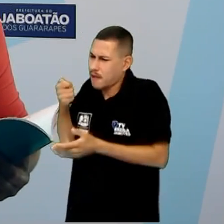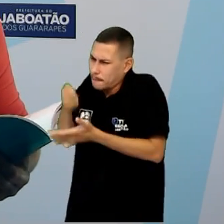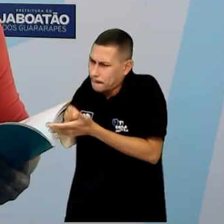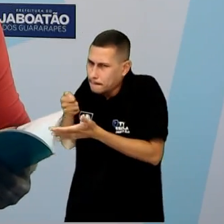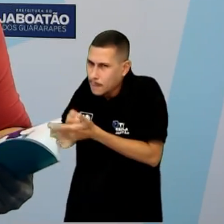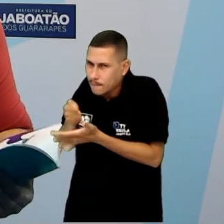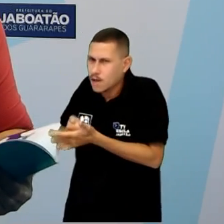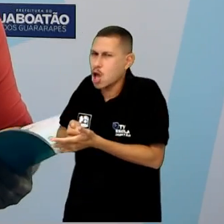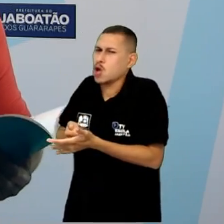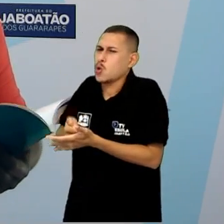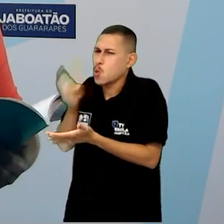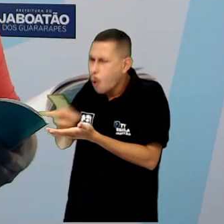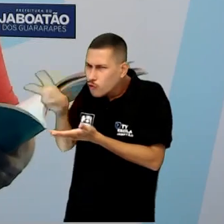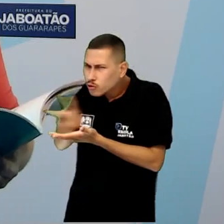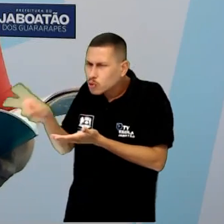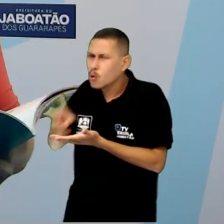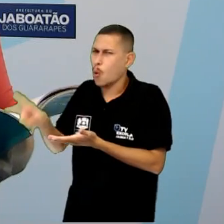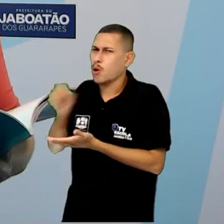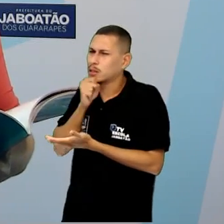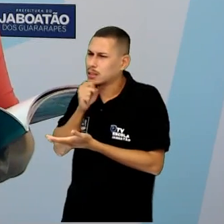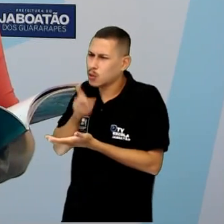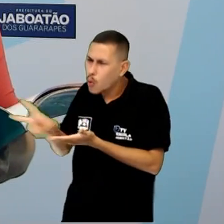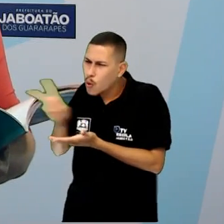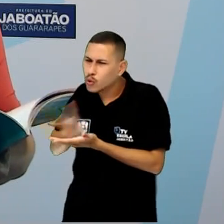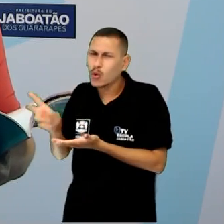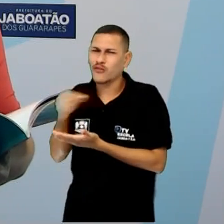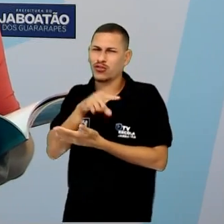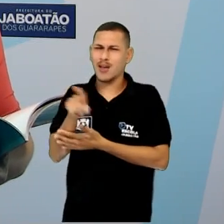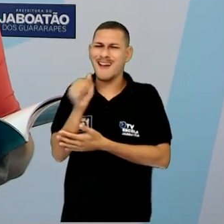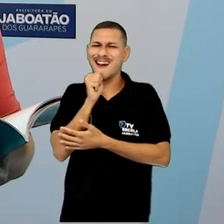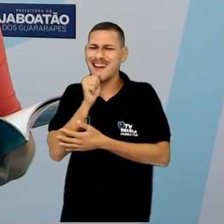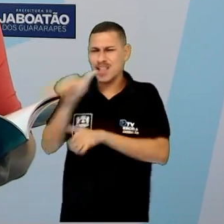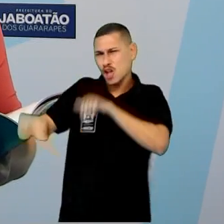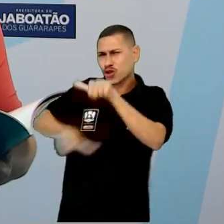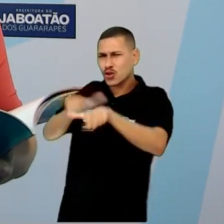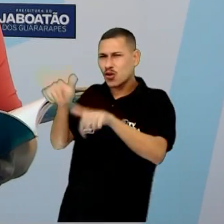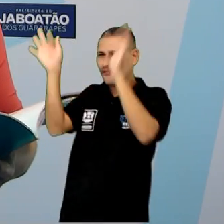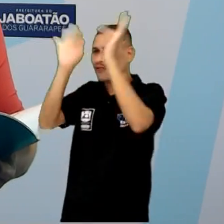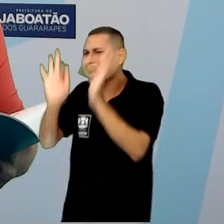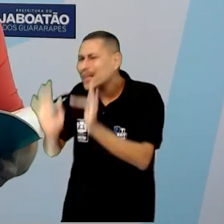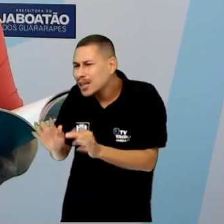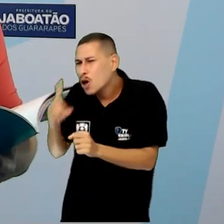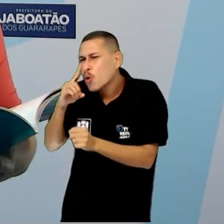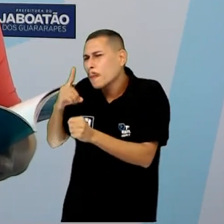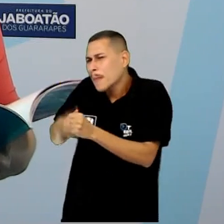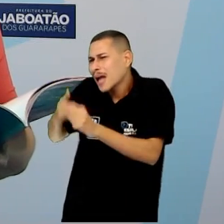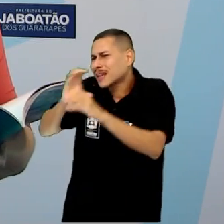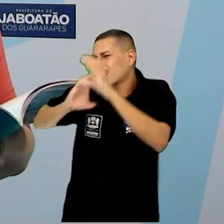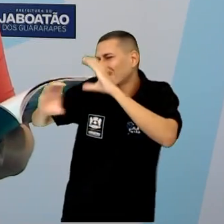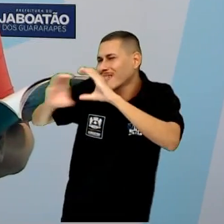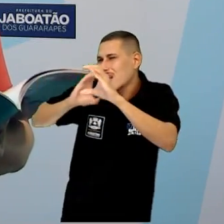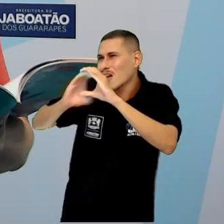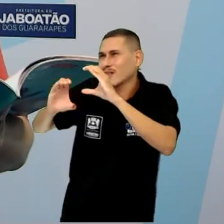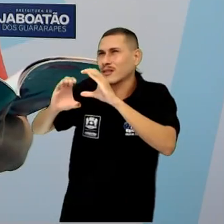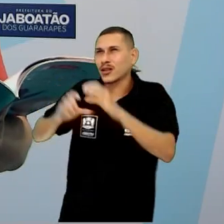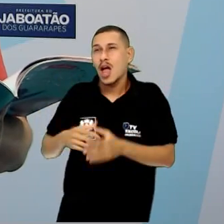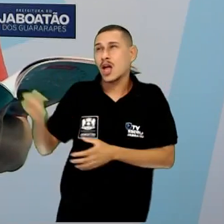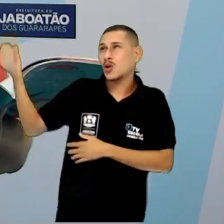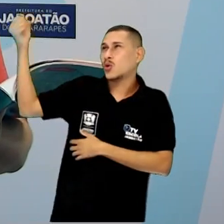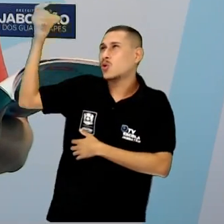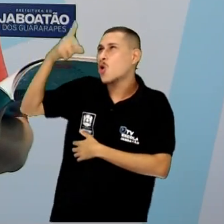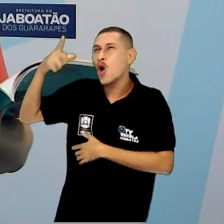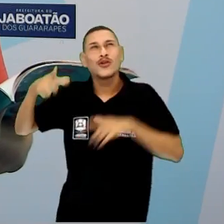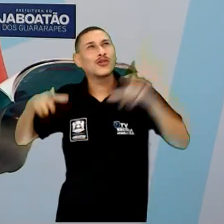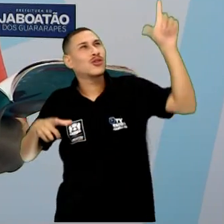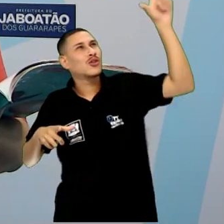emendava, né? Insista, minha neta, você ainda será feliz nessa descoberta. Entre o sol e a lua, Gralha